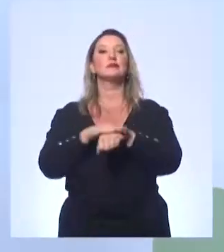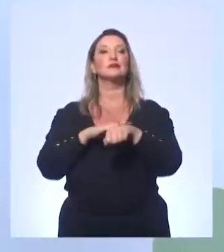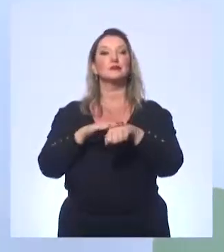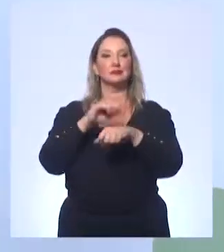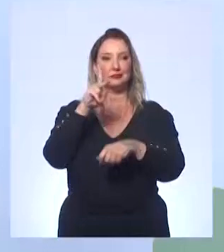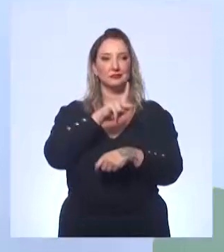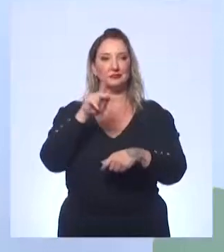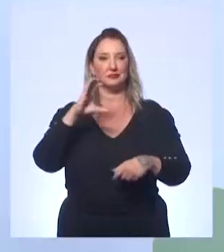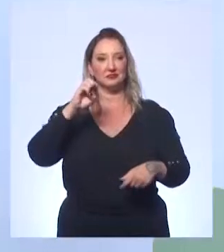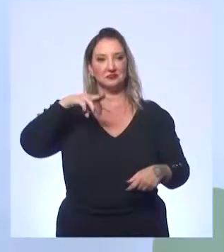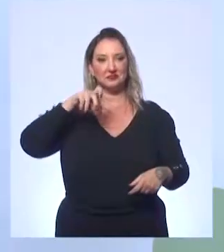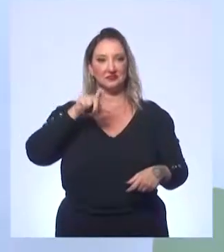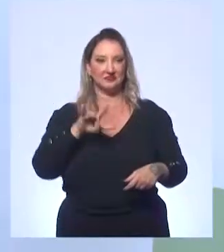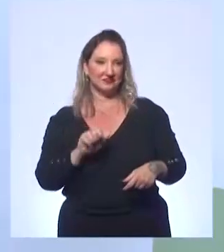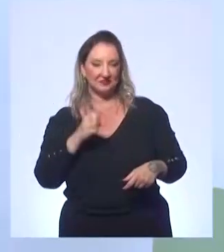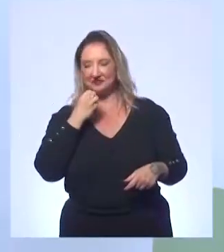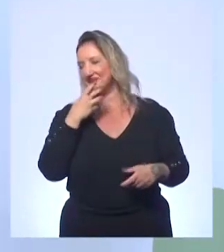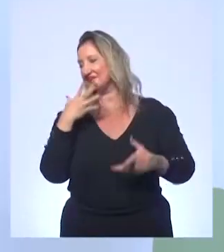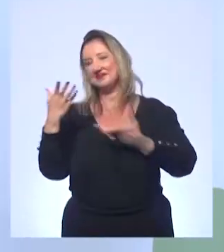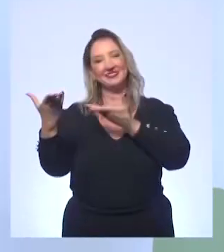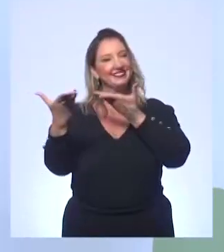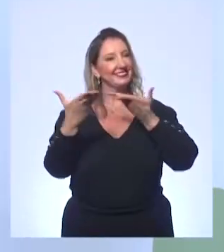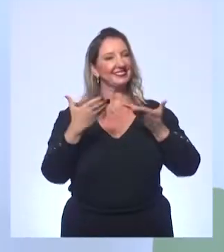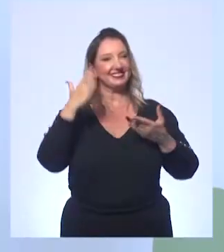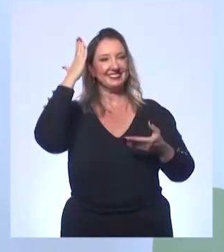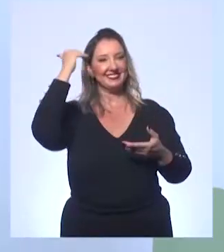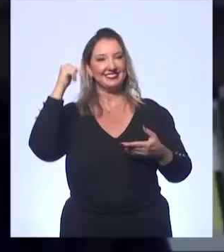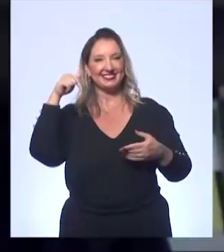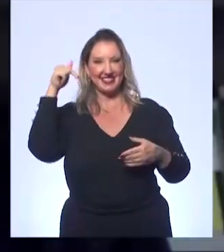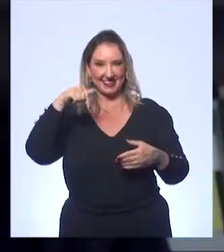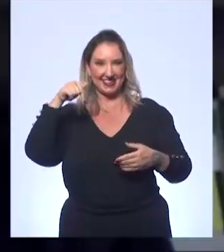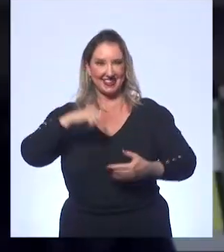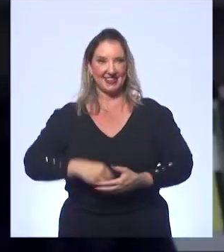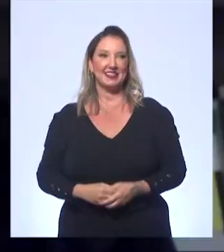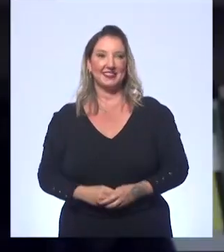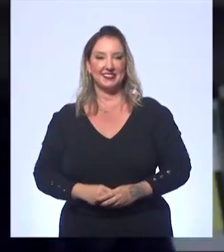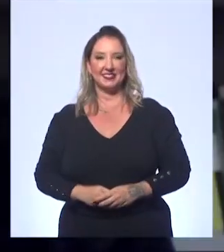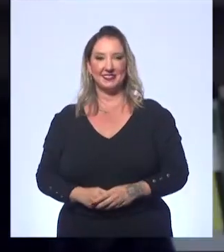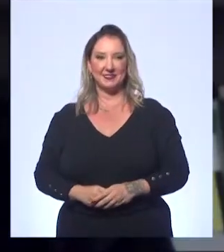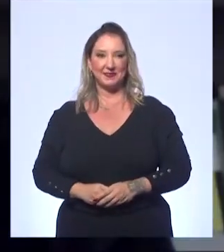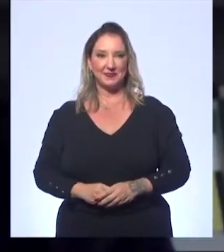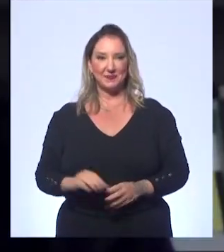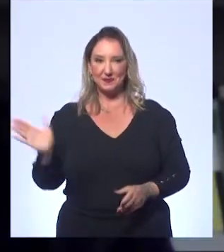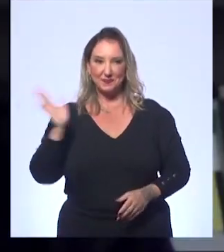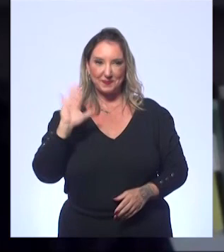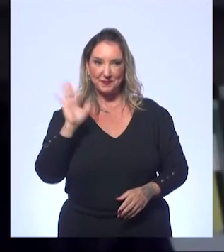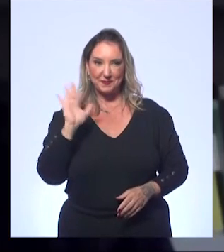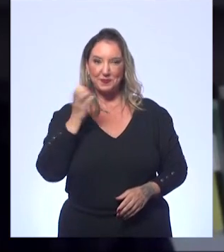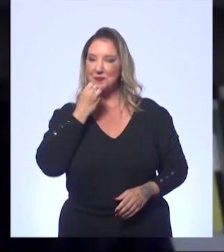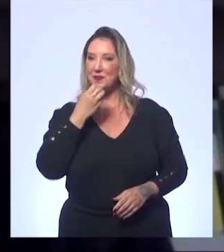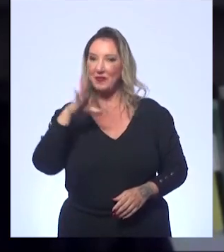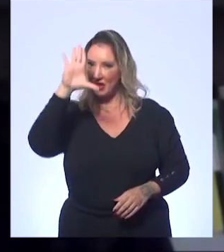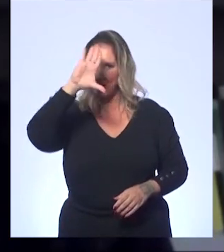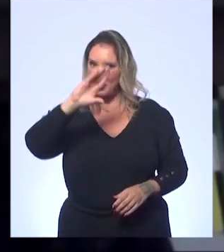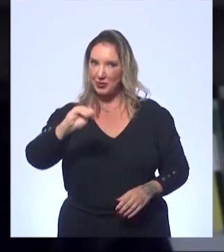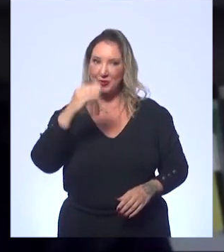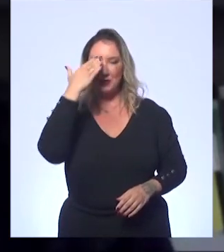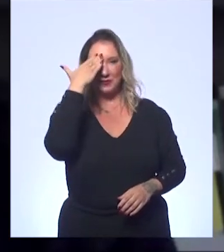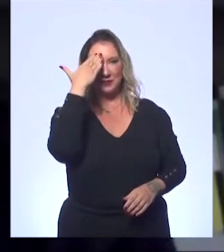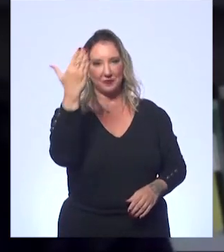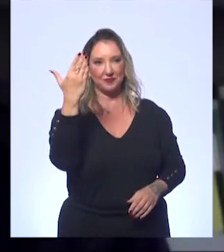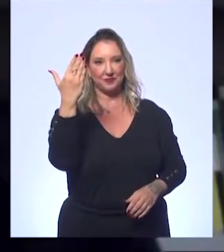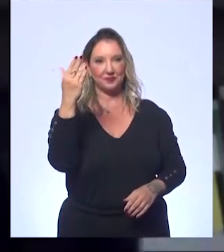Cornélio, seja bem-vindo, é uma honra recebê-lo aqui. Muito boa noite. Obrigado aí,